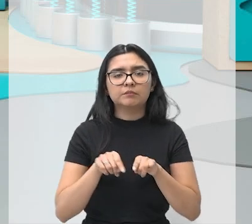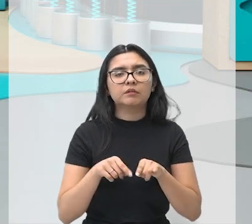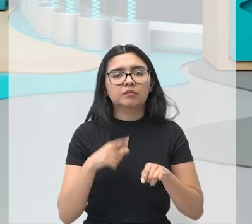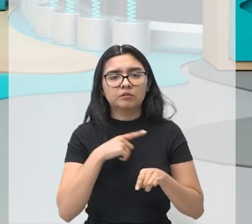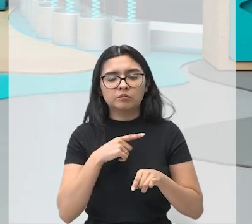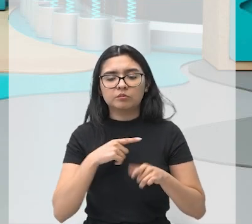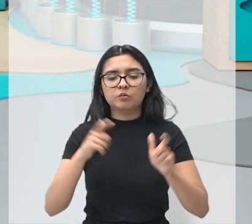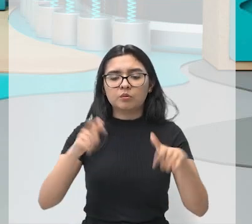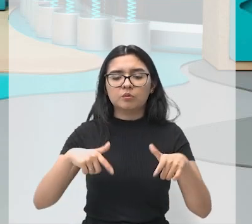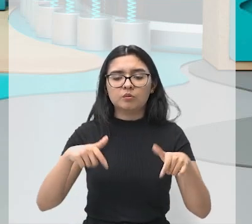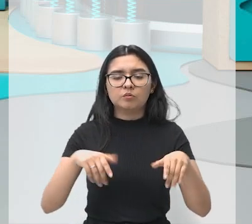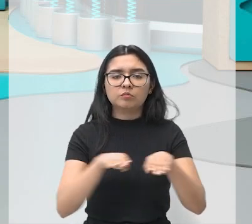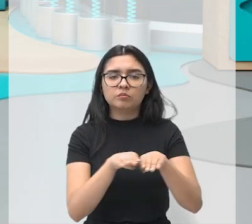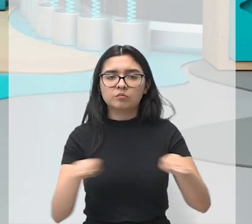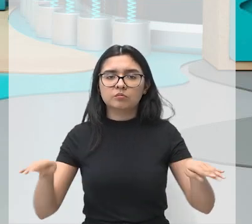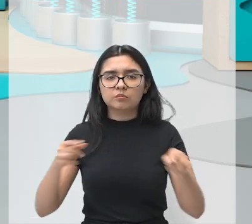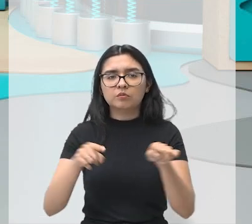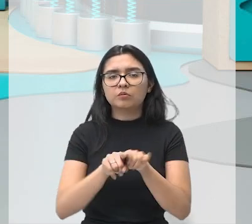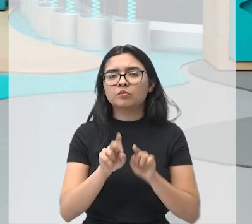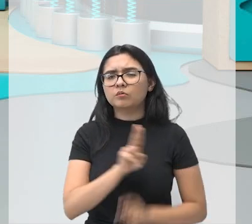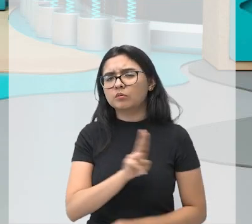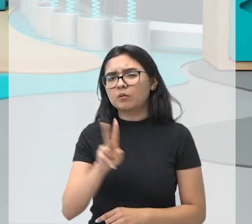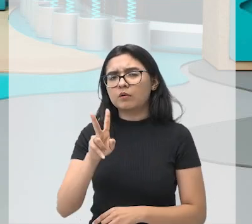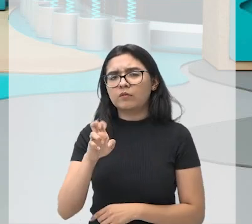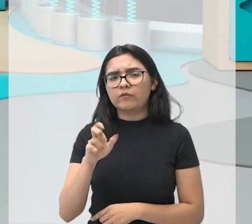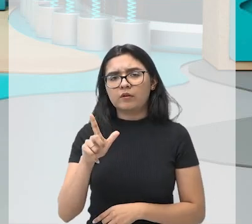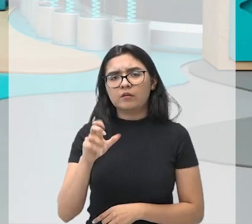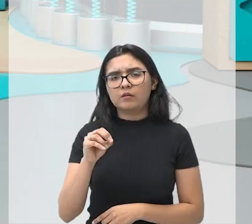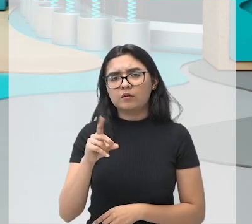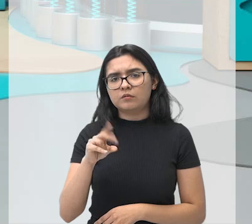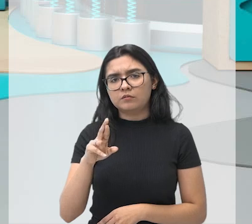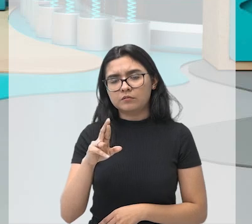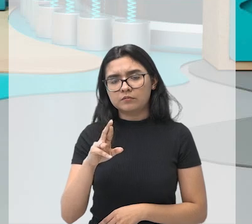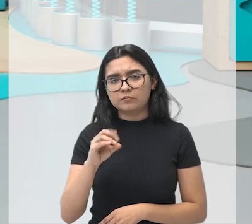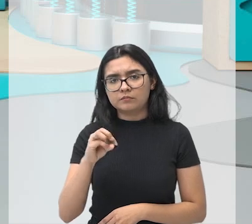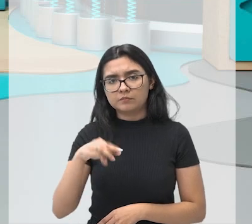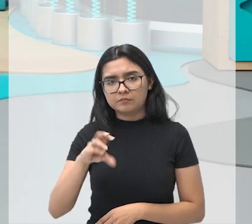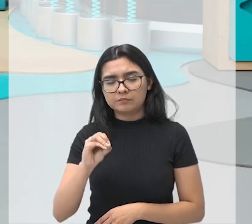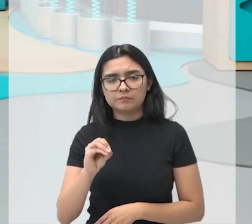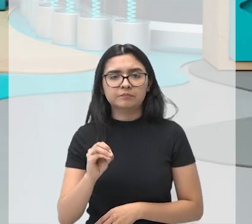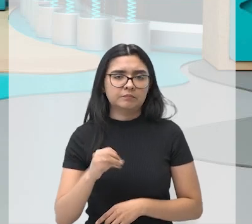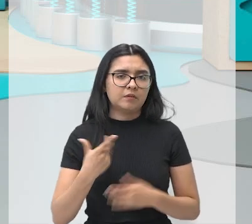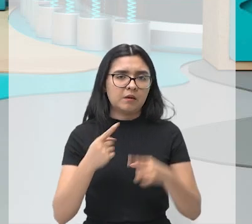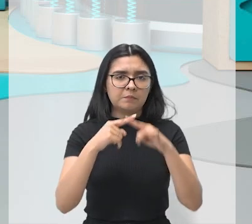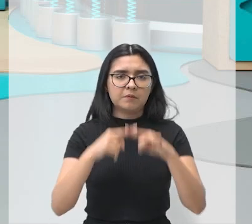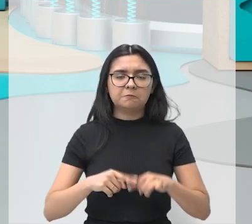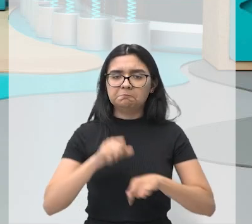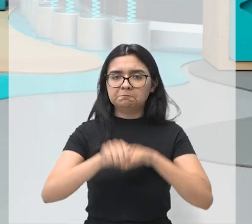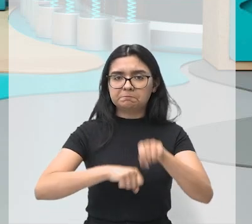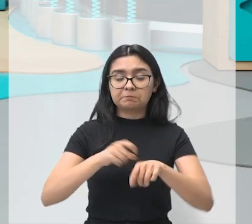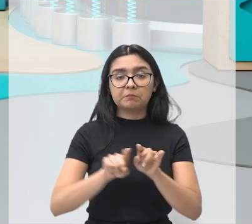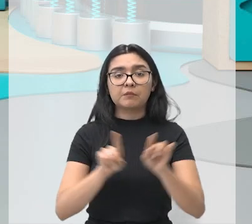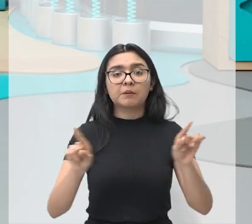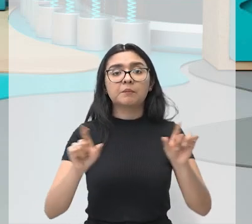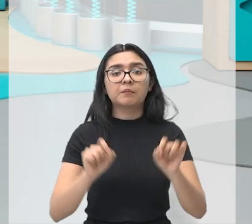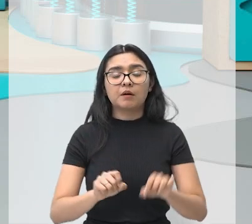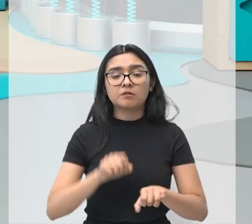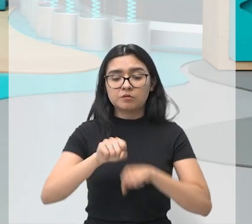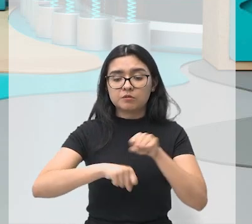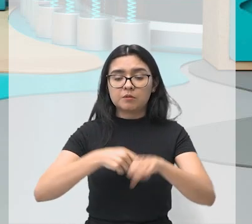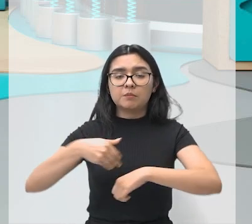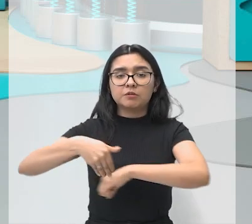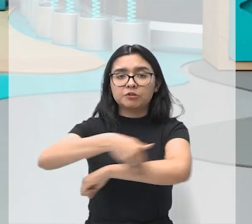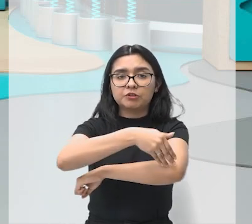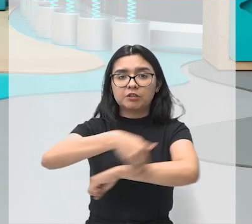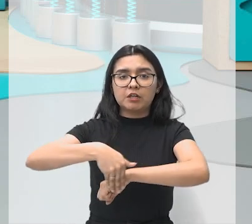mais fechado, nos velódromos, que é como chama ali onde acontece a prova de ciclismo também. Bom, mas o ciclismo na